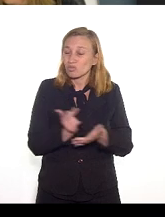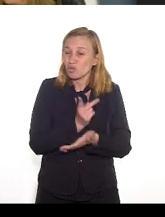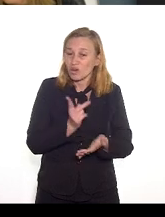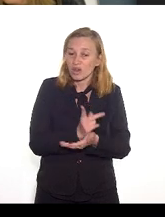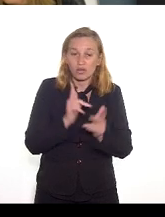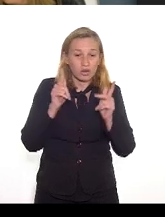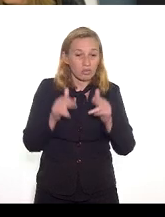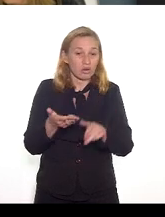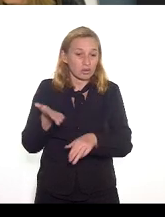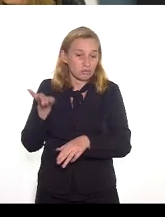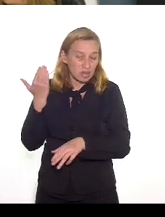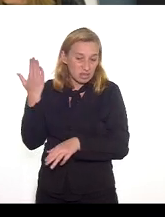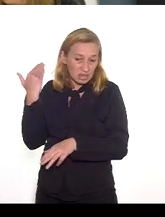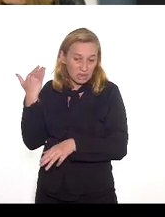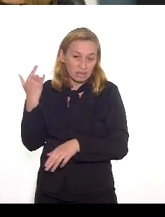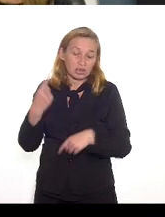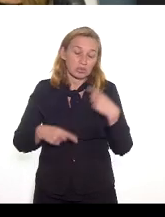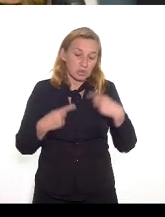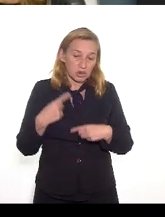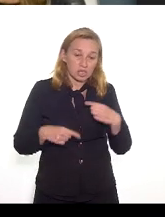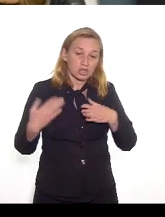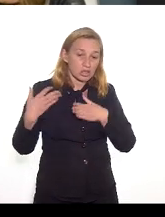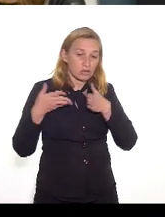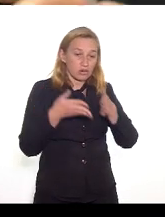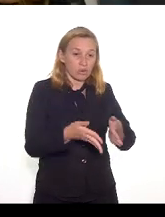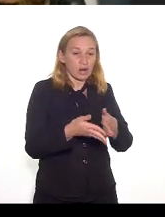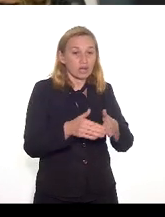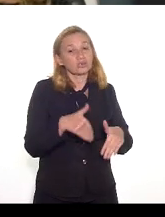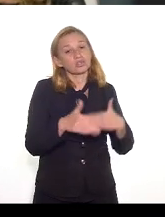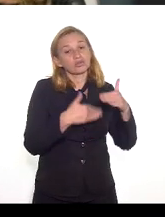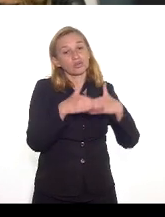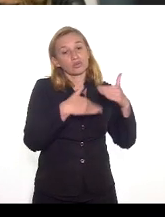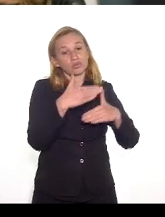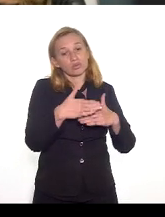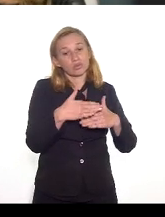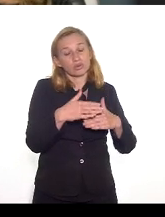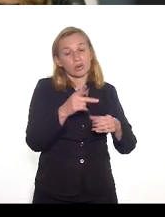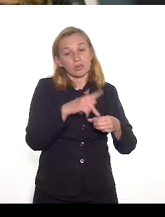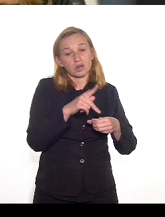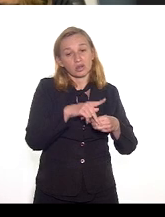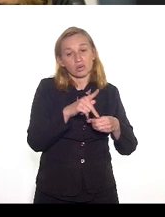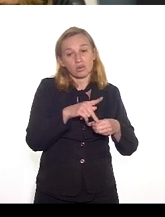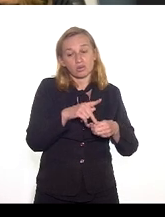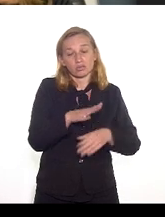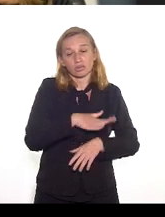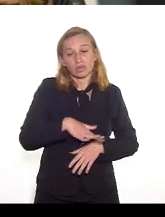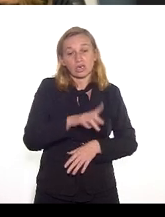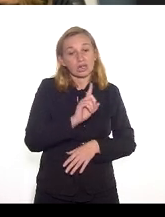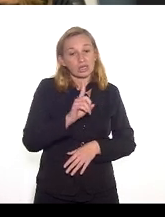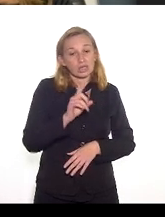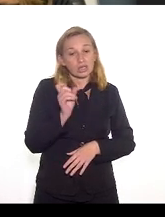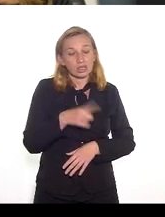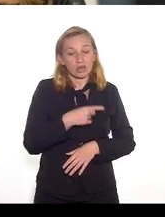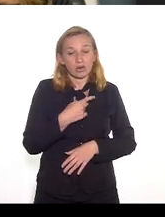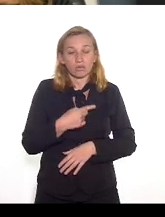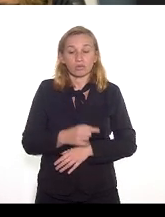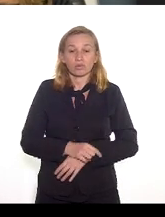que cometemos nas políticas voltadas ao desenvolvimento do setor do petróleo, que não geraram um